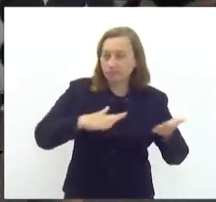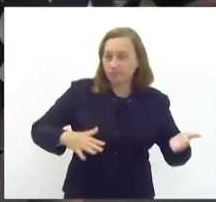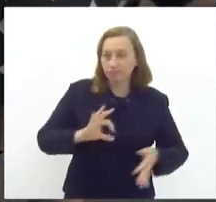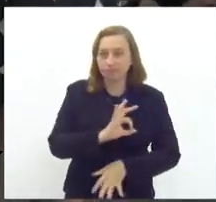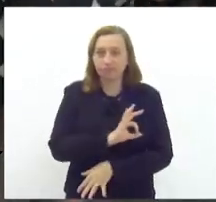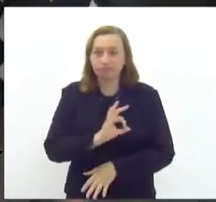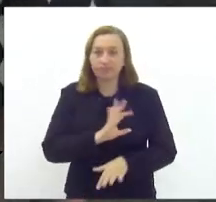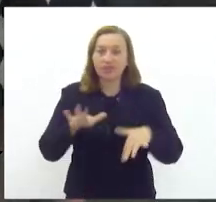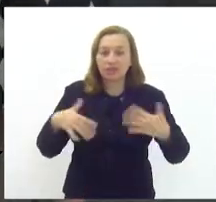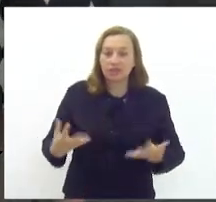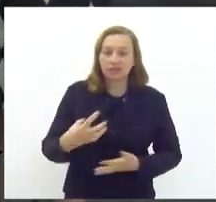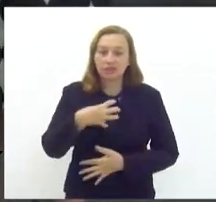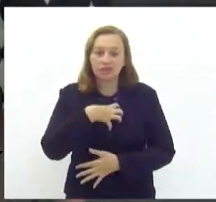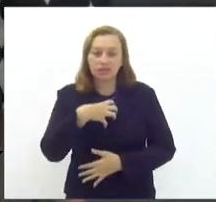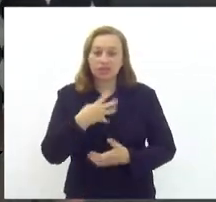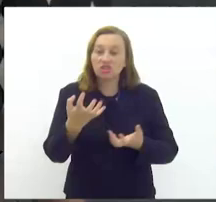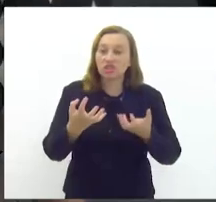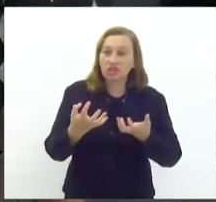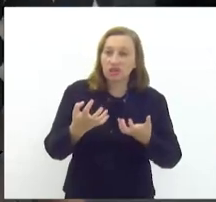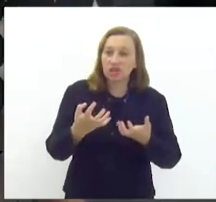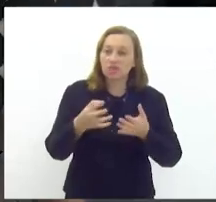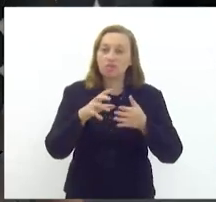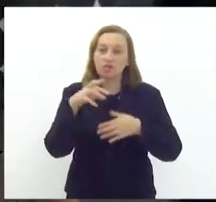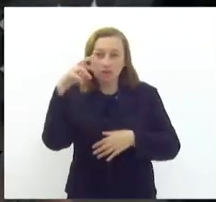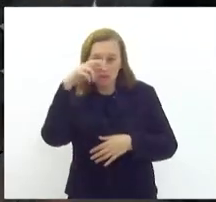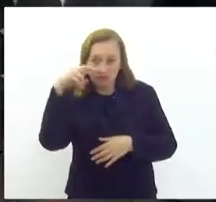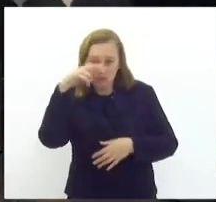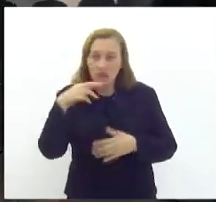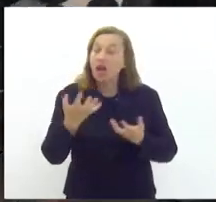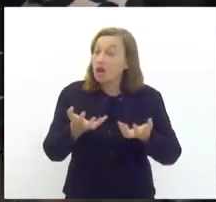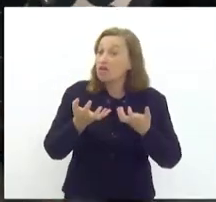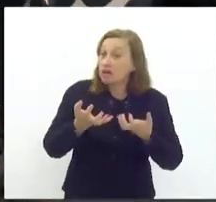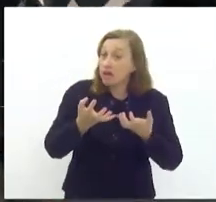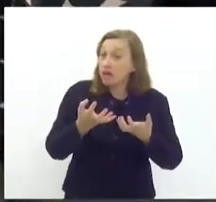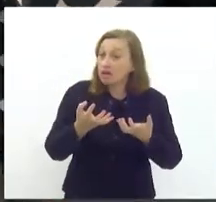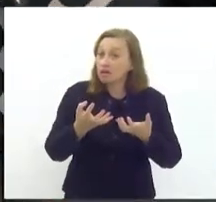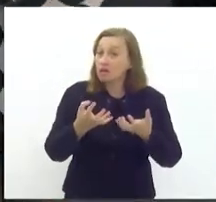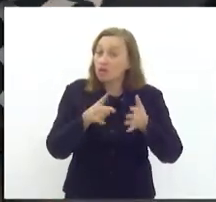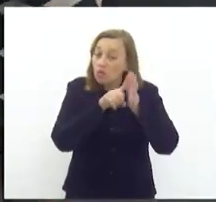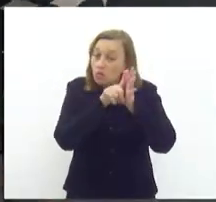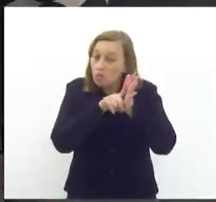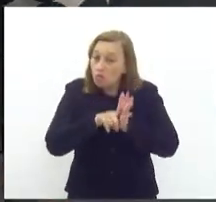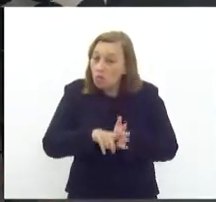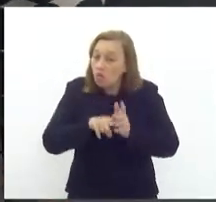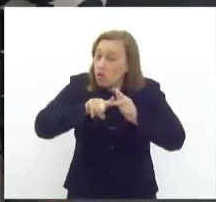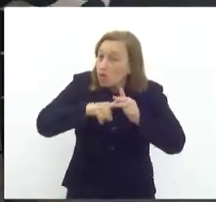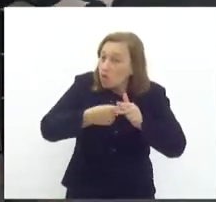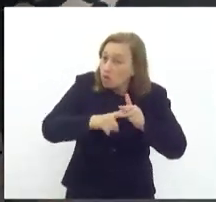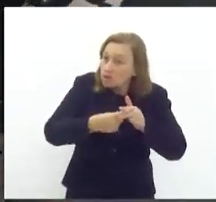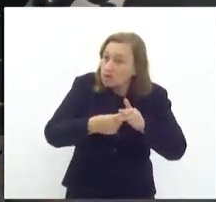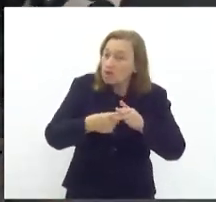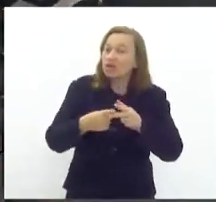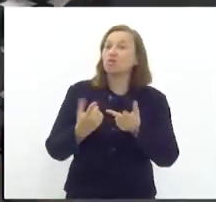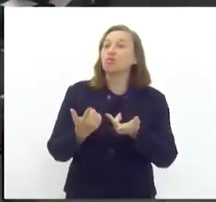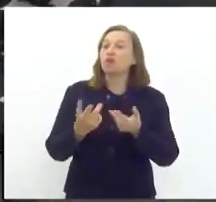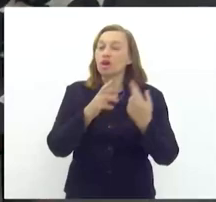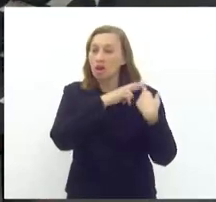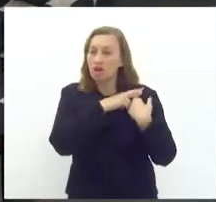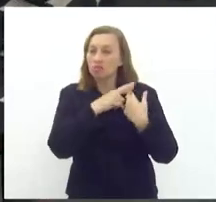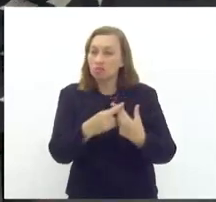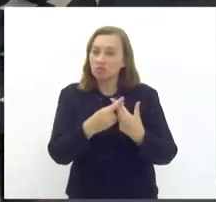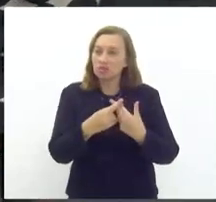Então nesse sentido a gente quer investigação a gente quer reparação a gente quer responsabilização